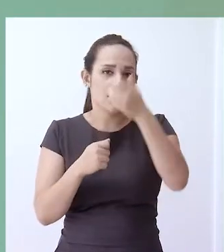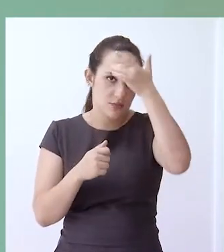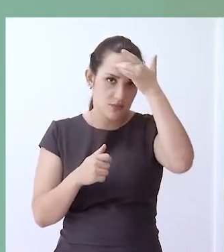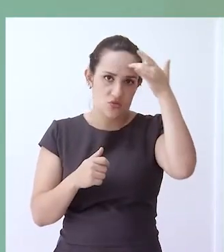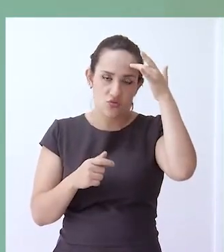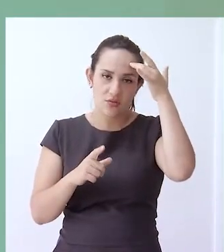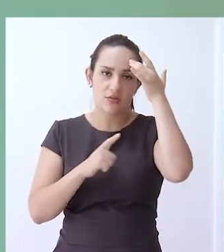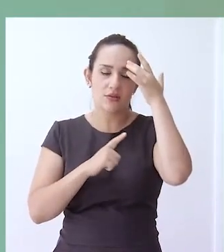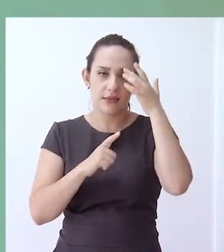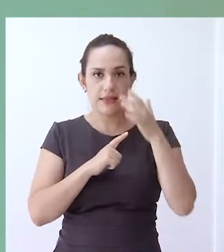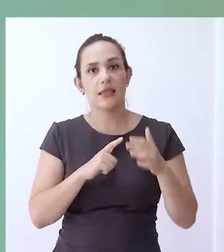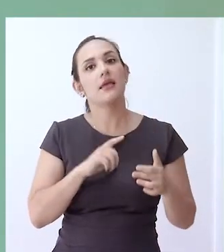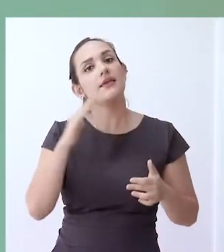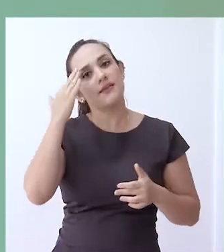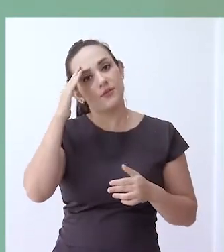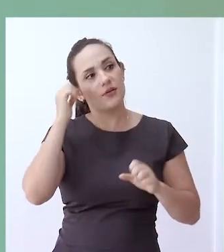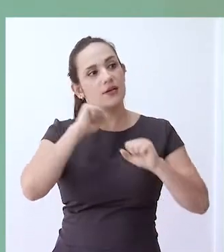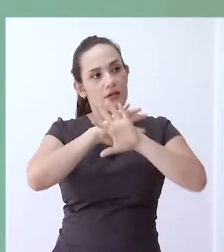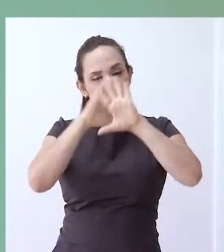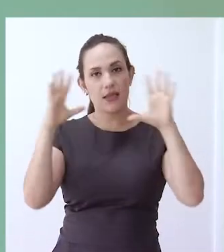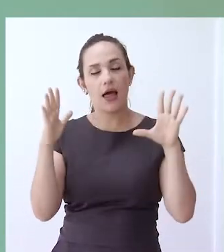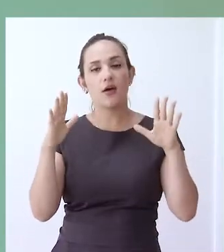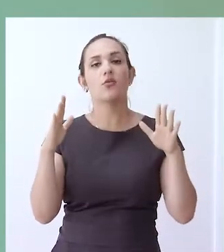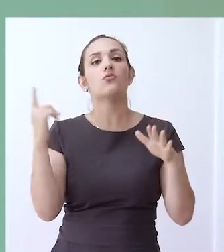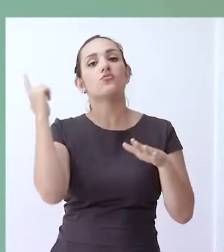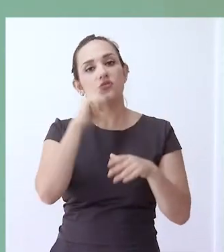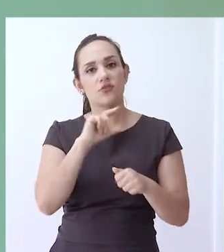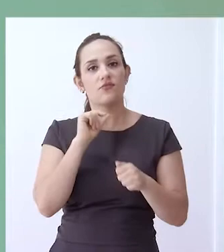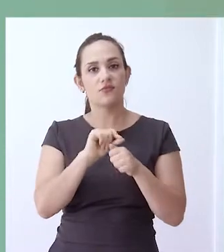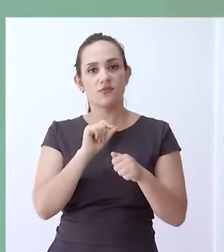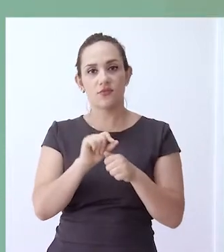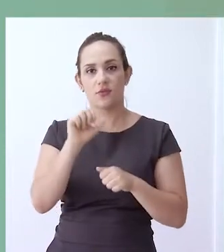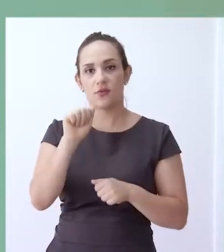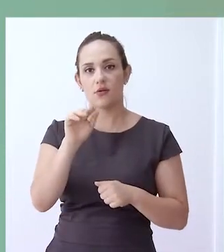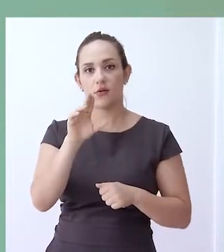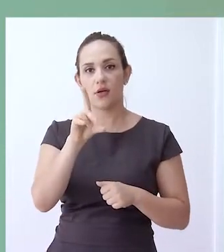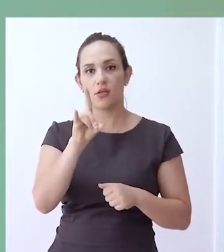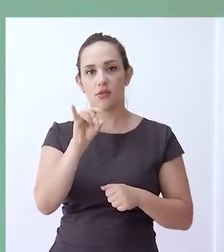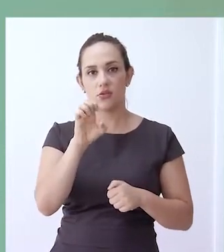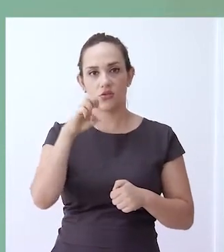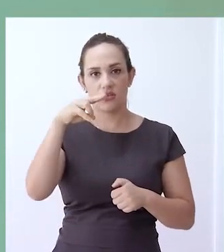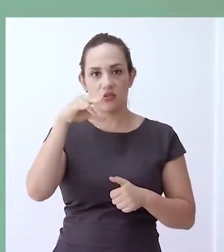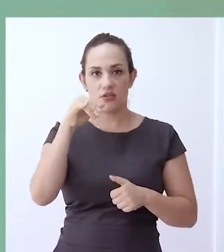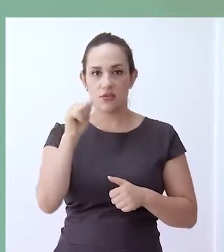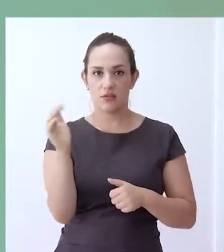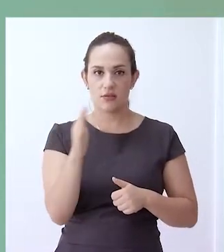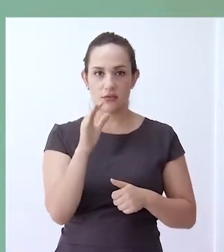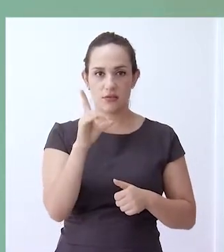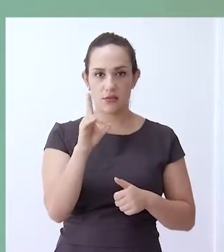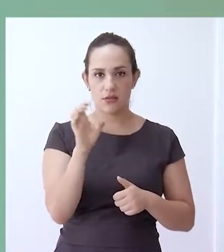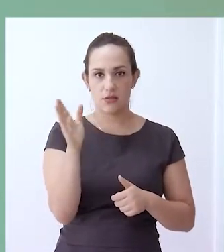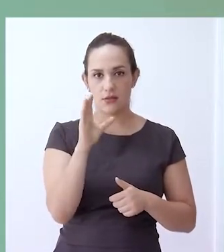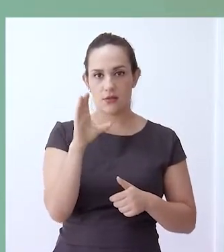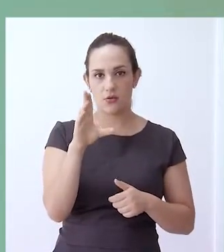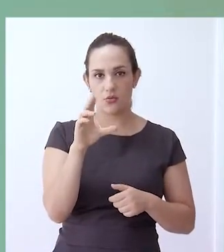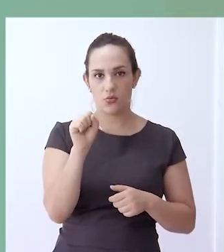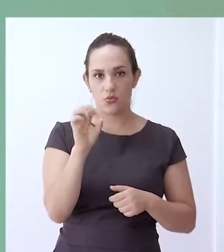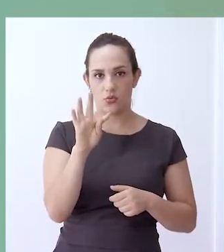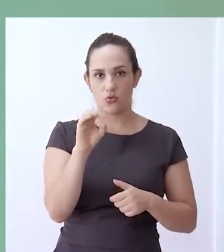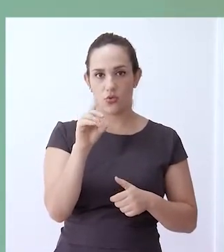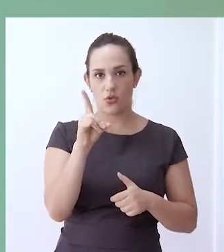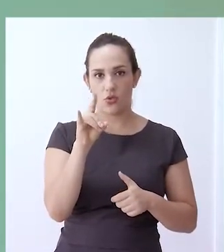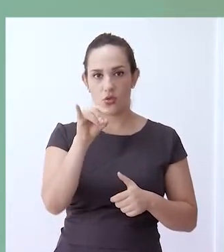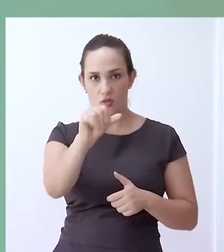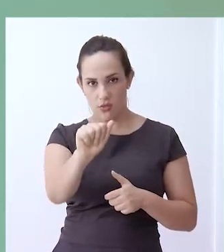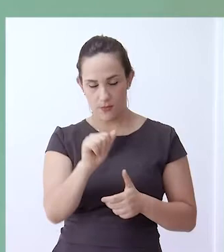de custódia para os fins que ela se propôs. E um deles que eu considero fundamental, além daquele